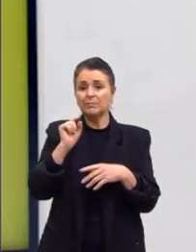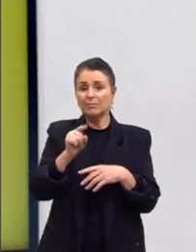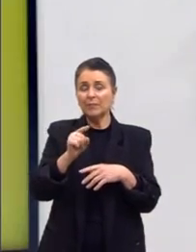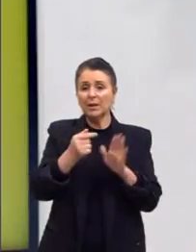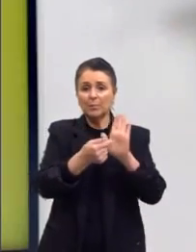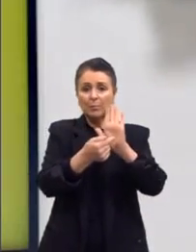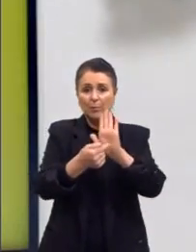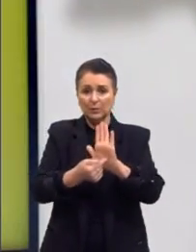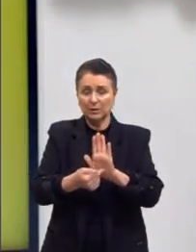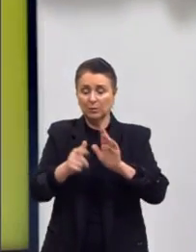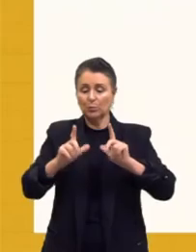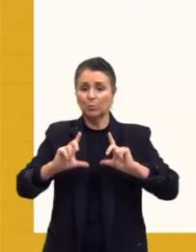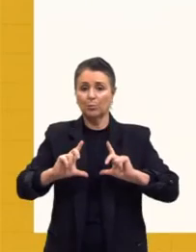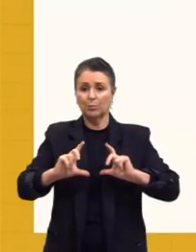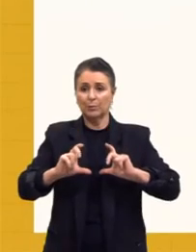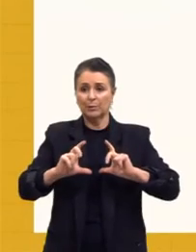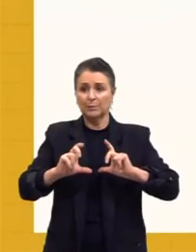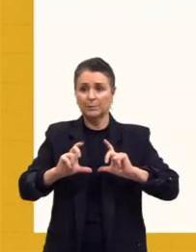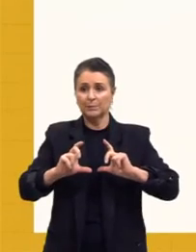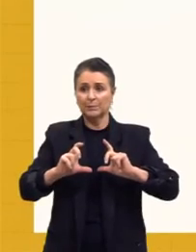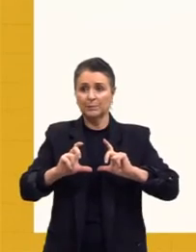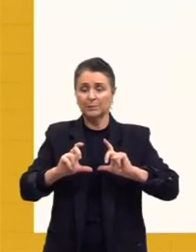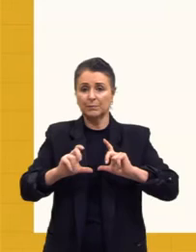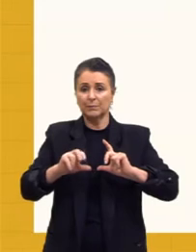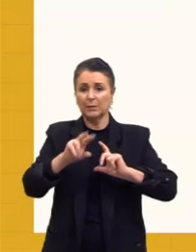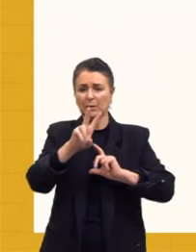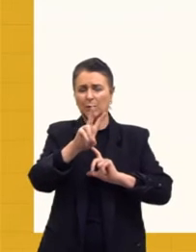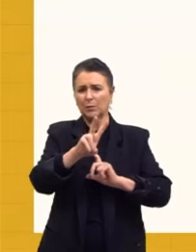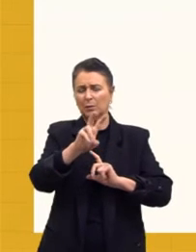até trago uma foto é justamente em